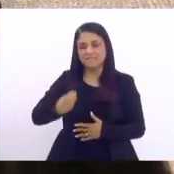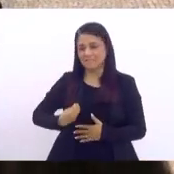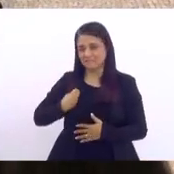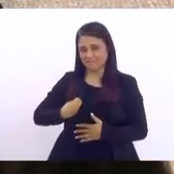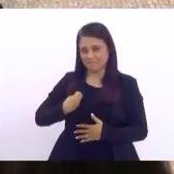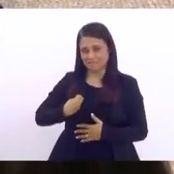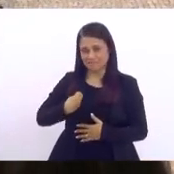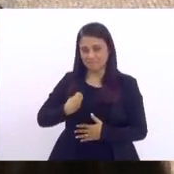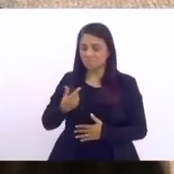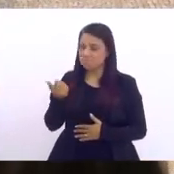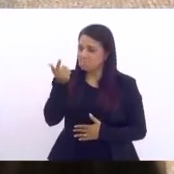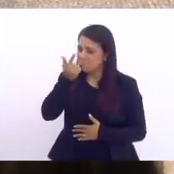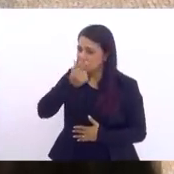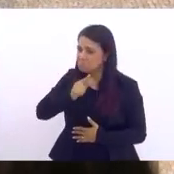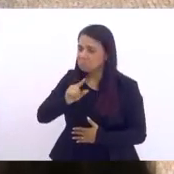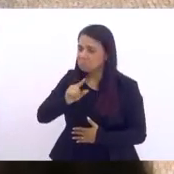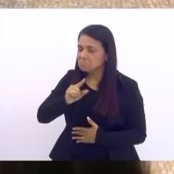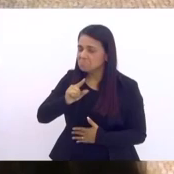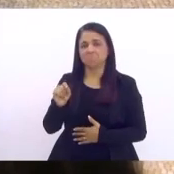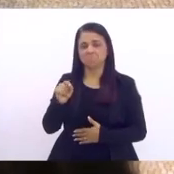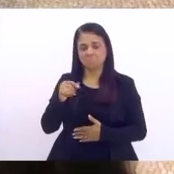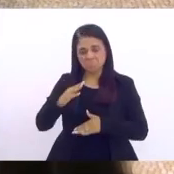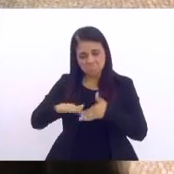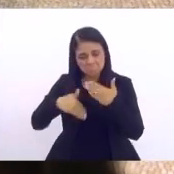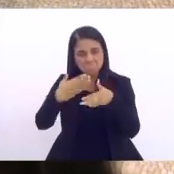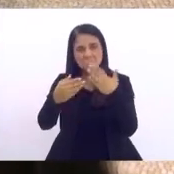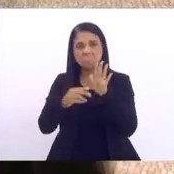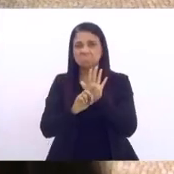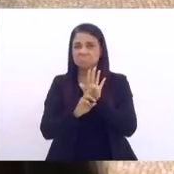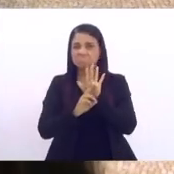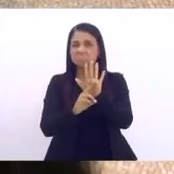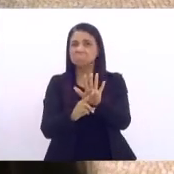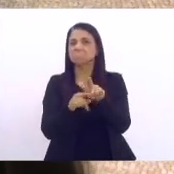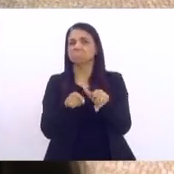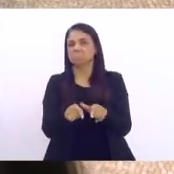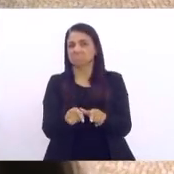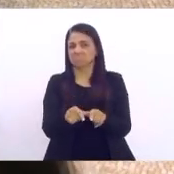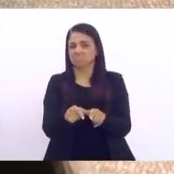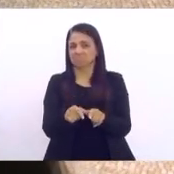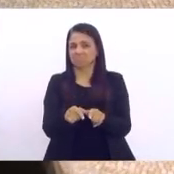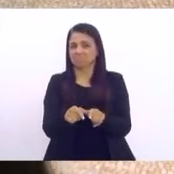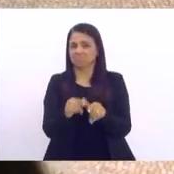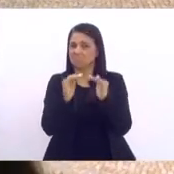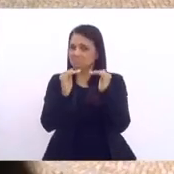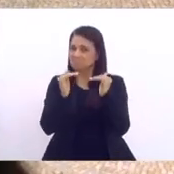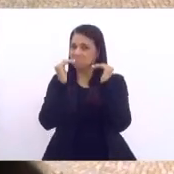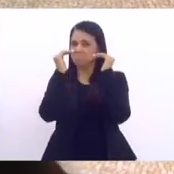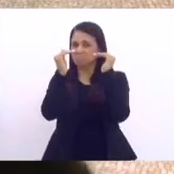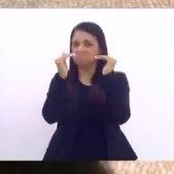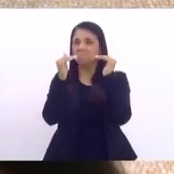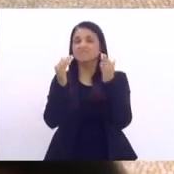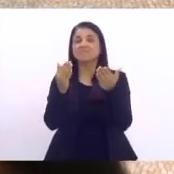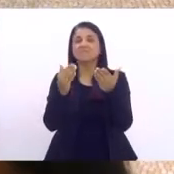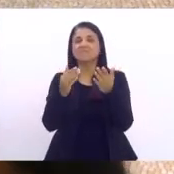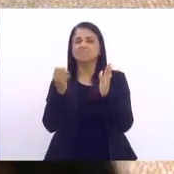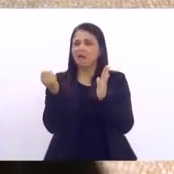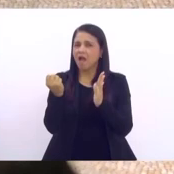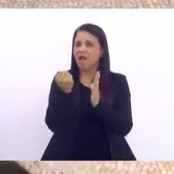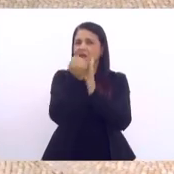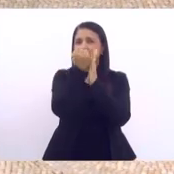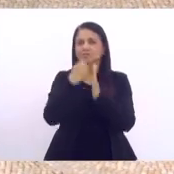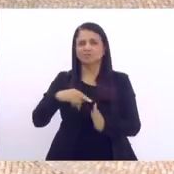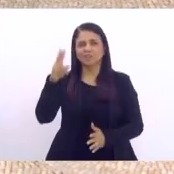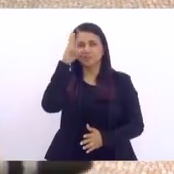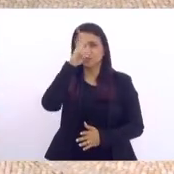sua produtividade, a altura, e eu tenho certeza que ficará marcado na história desses jovens e do Parlamento Juvenil